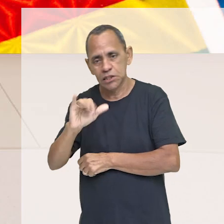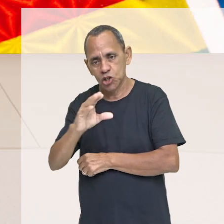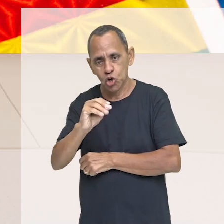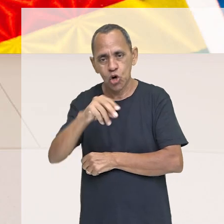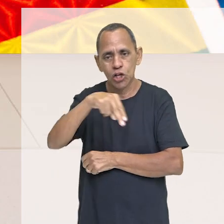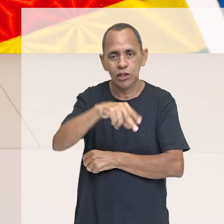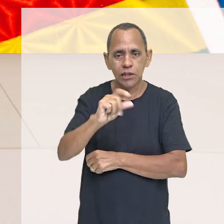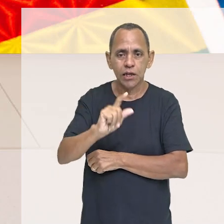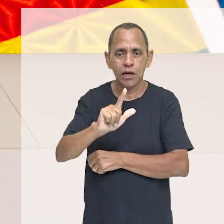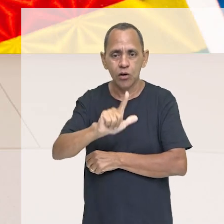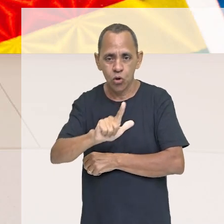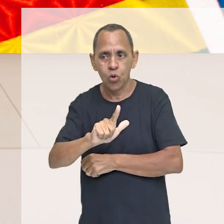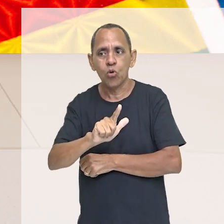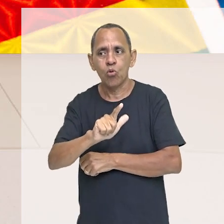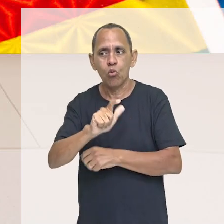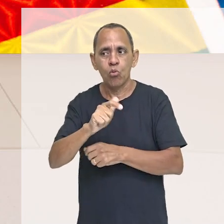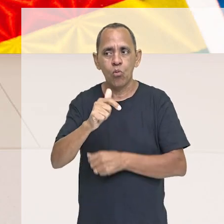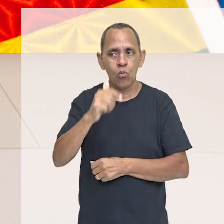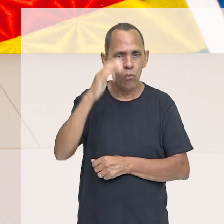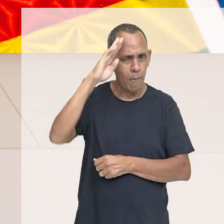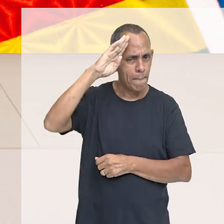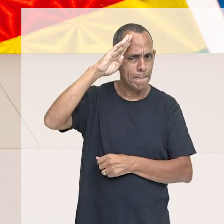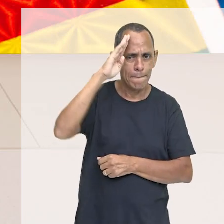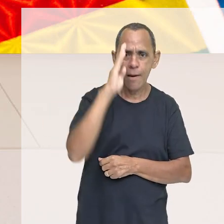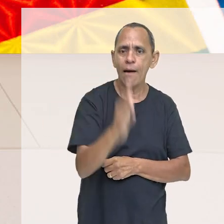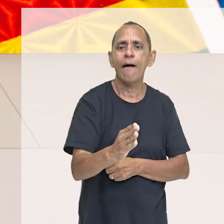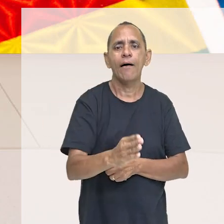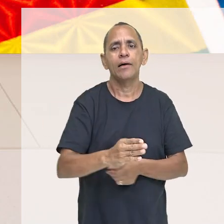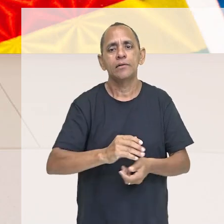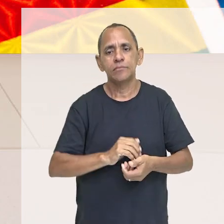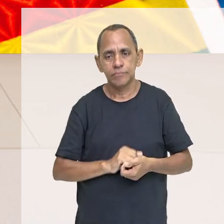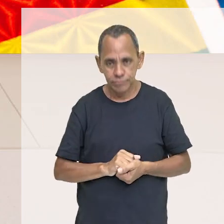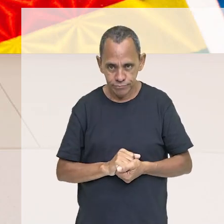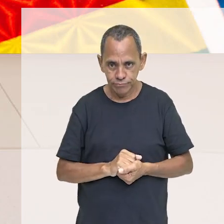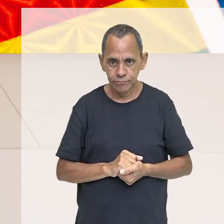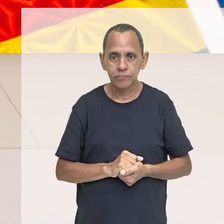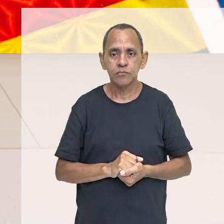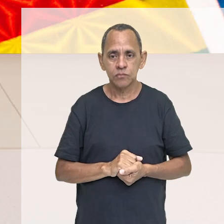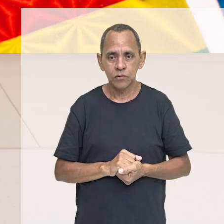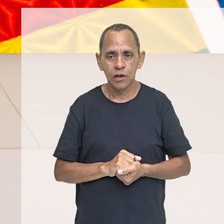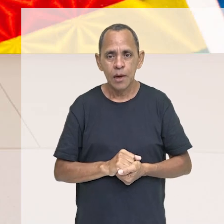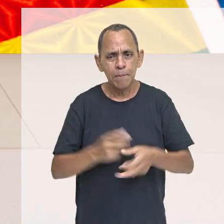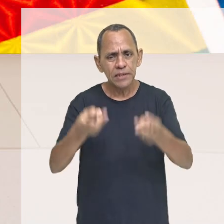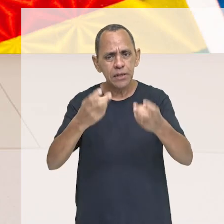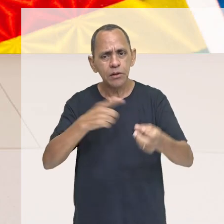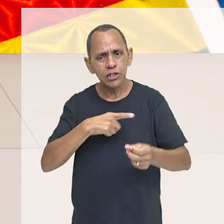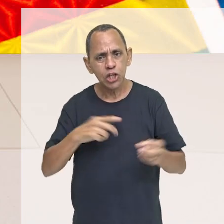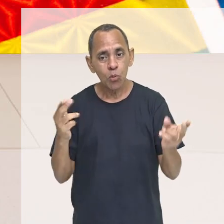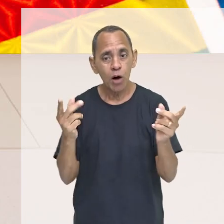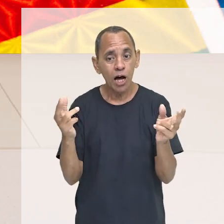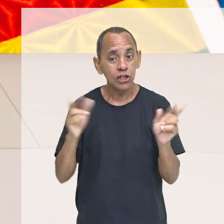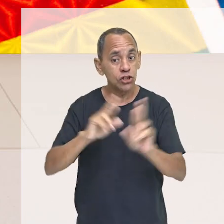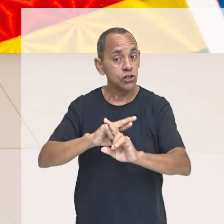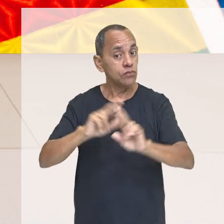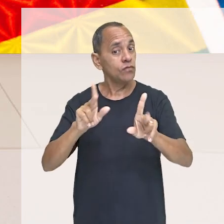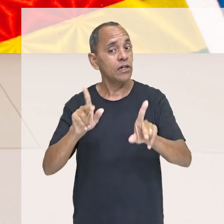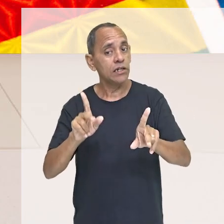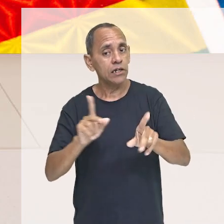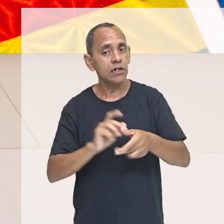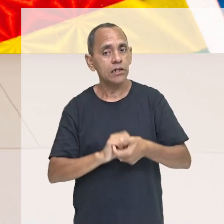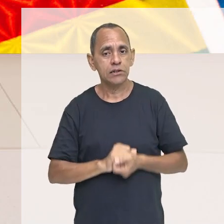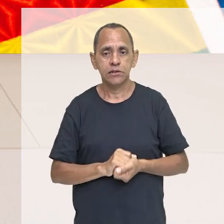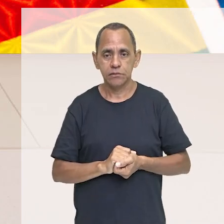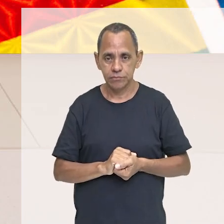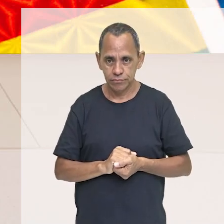majoritariamente positivo. Olha só como já há uma contradição e essa dificuldade